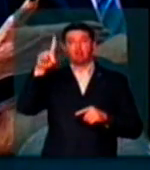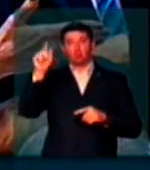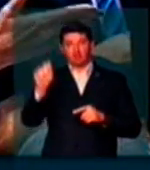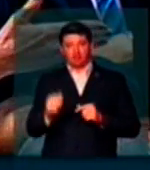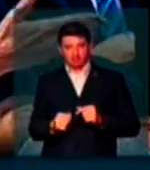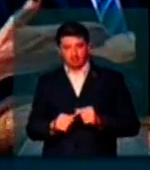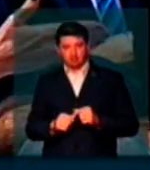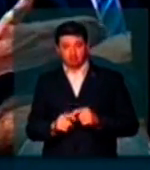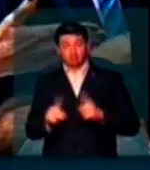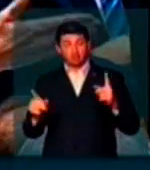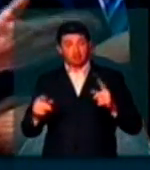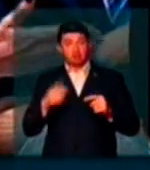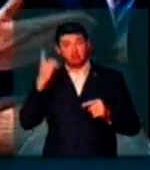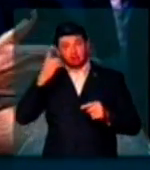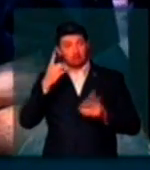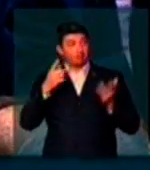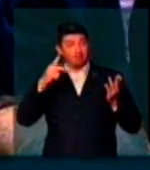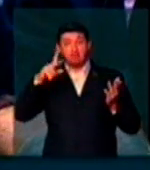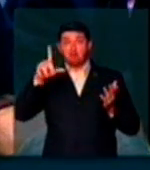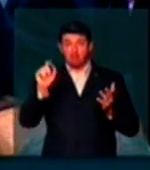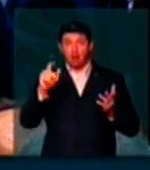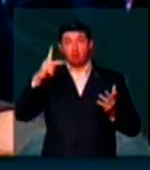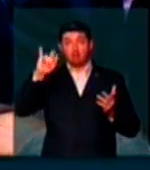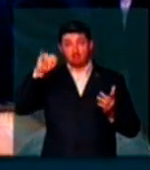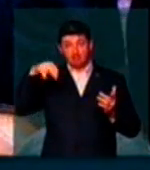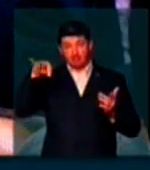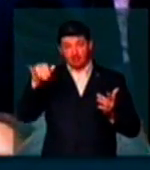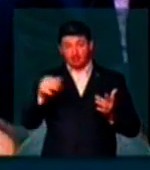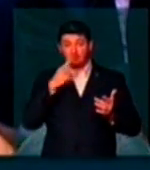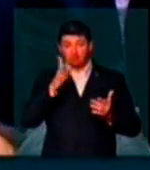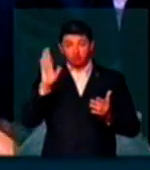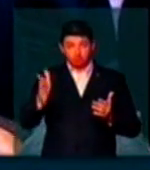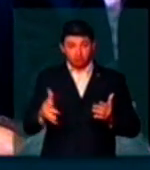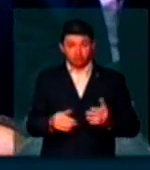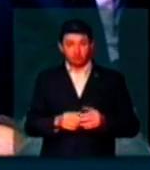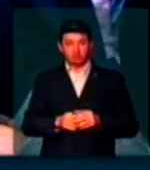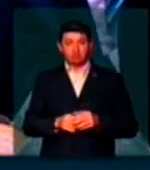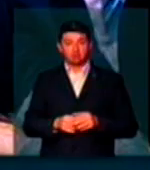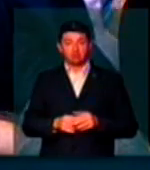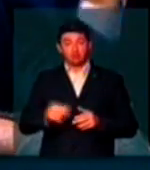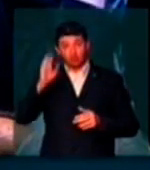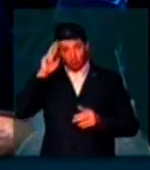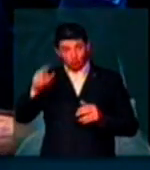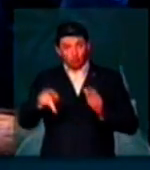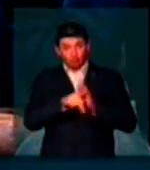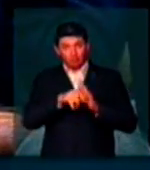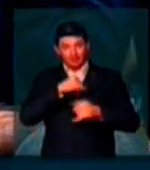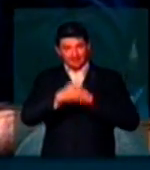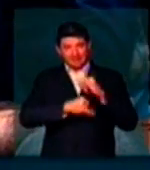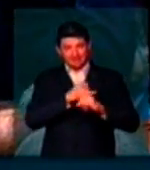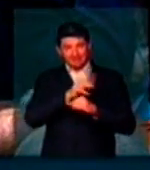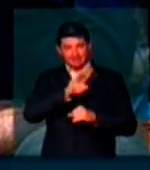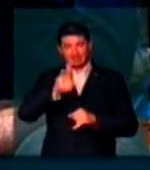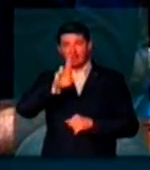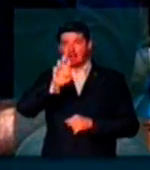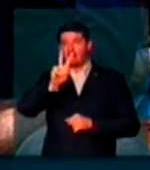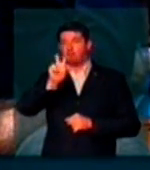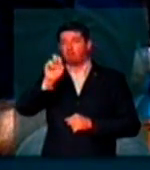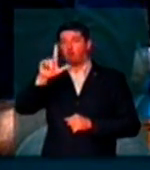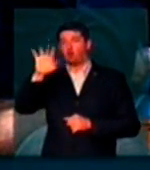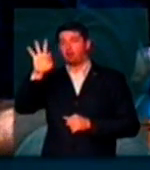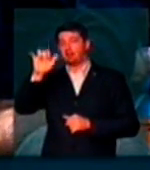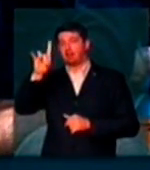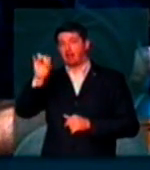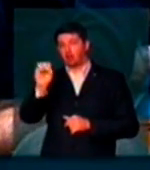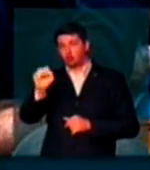pessoas, a que o deputado Paulo Pimenta acaba de se referir, que são os proprietários desse site Revoltados